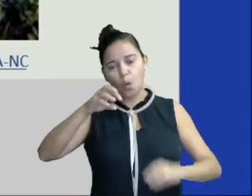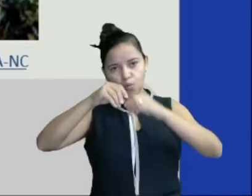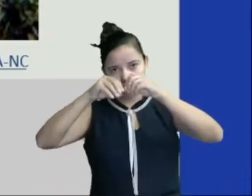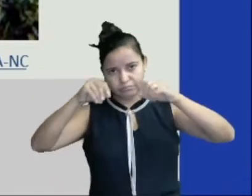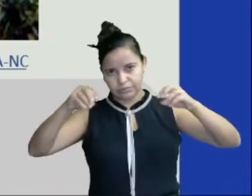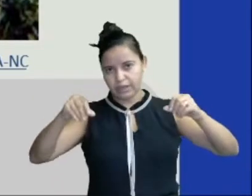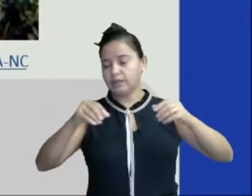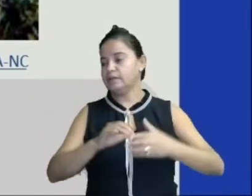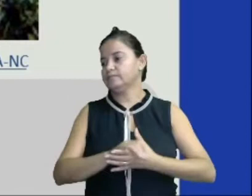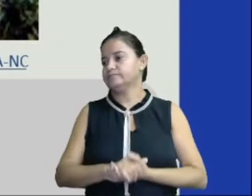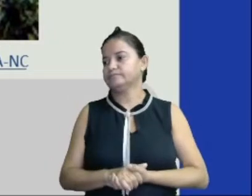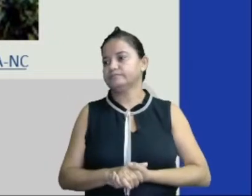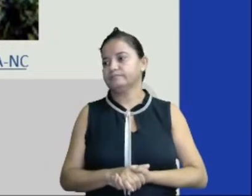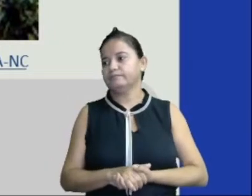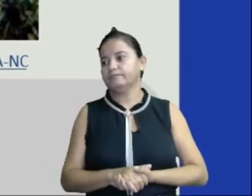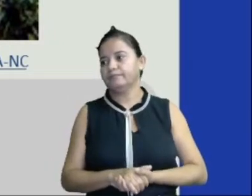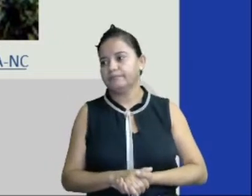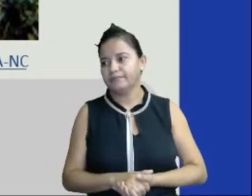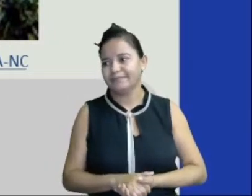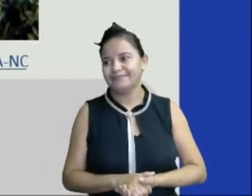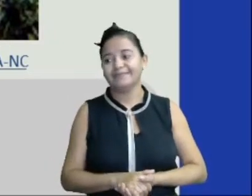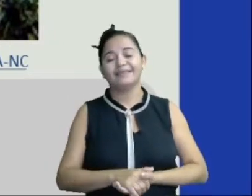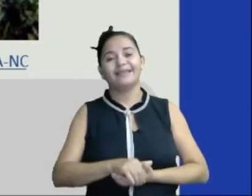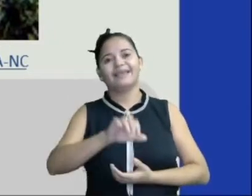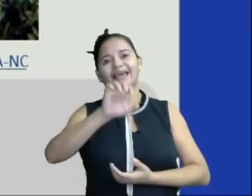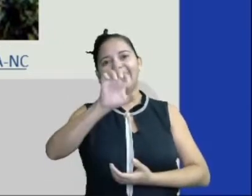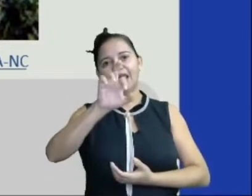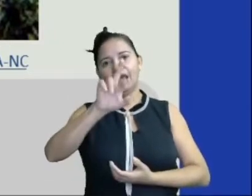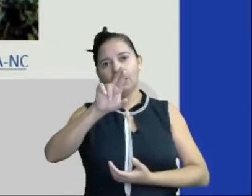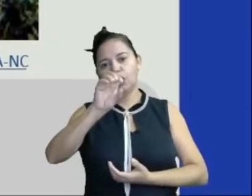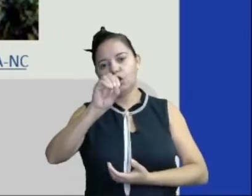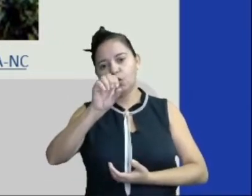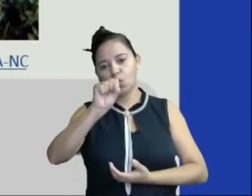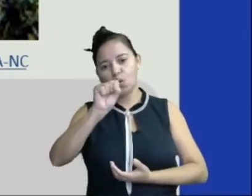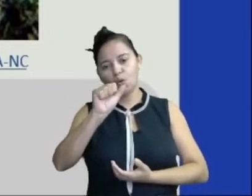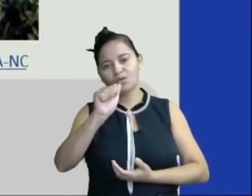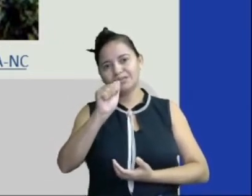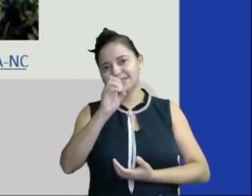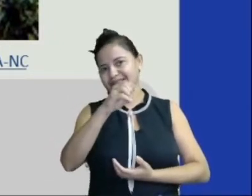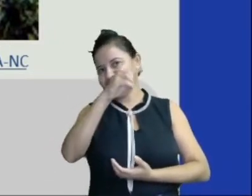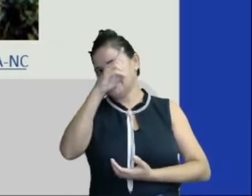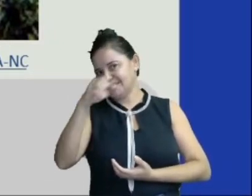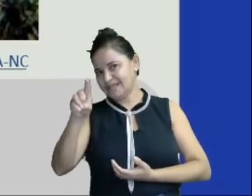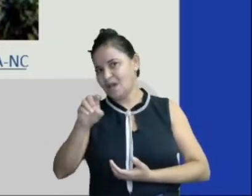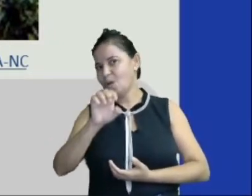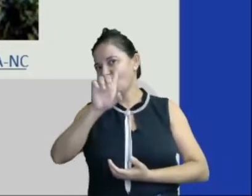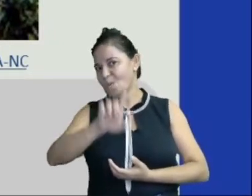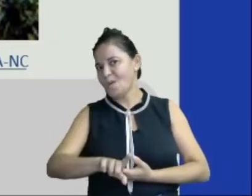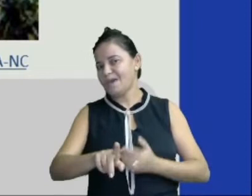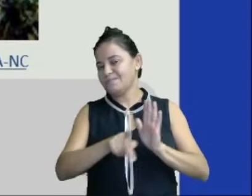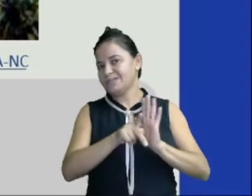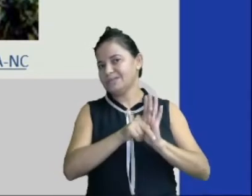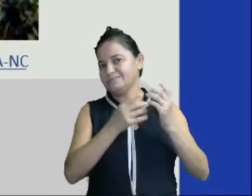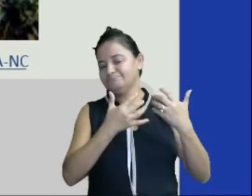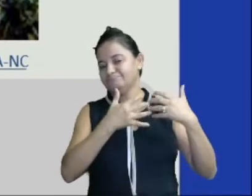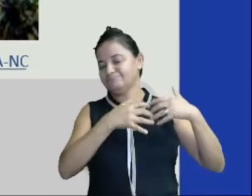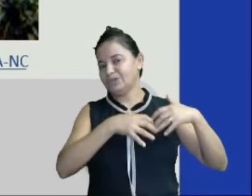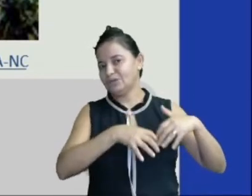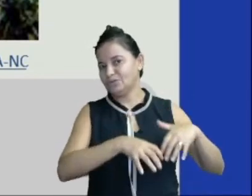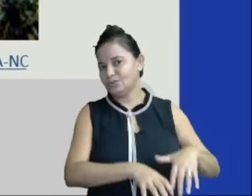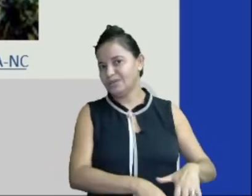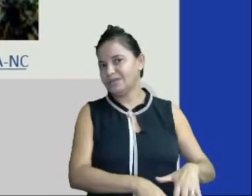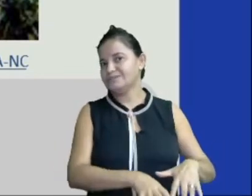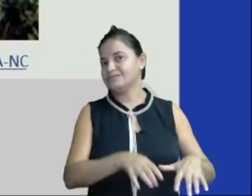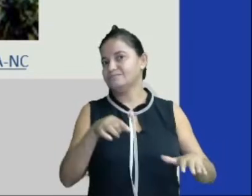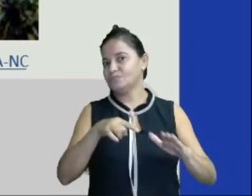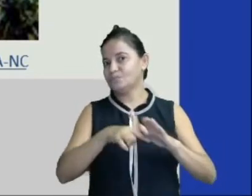de fato é uma erosão? A erosão é um processo natural provocado pela ação da natureza e